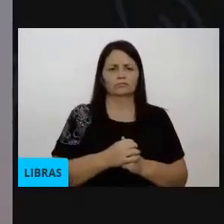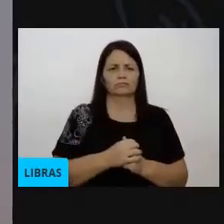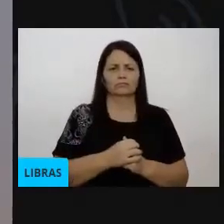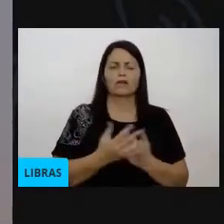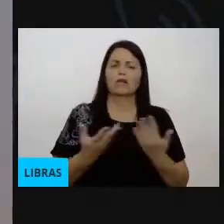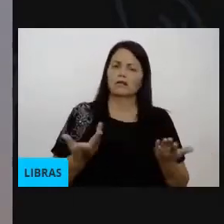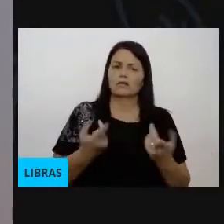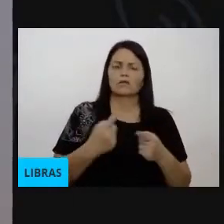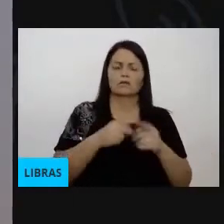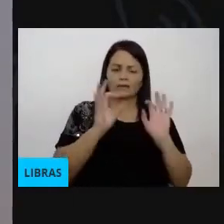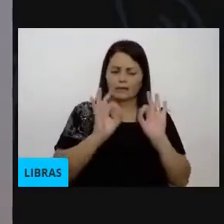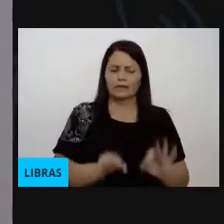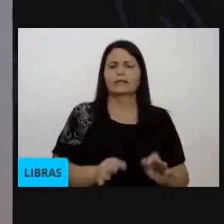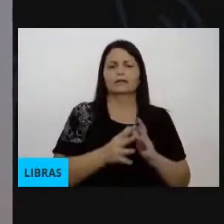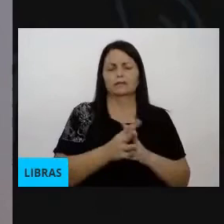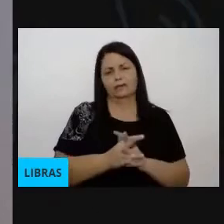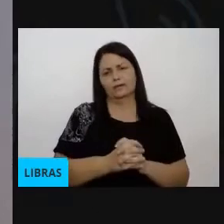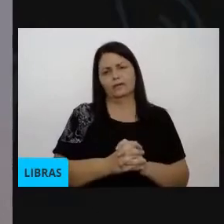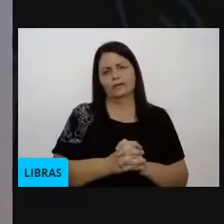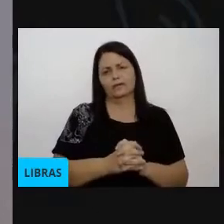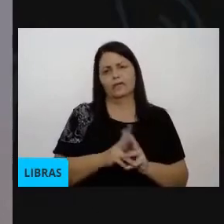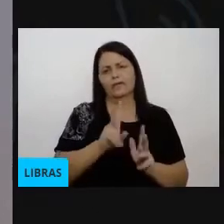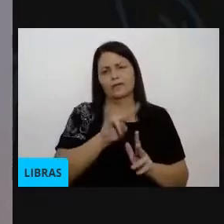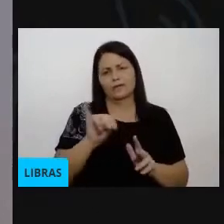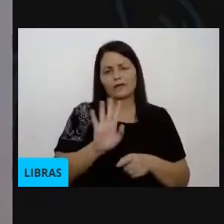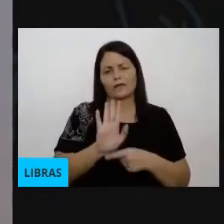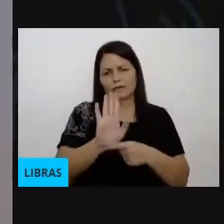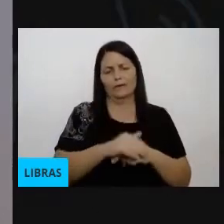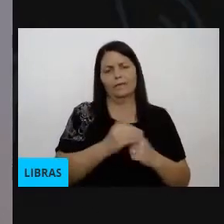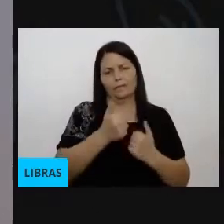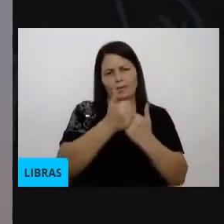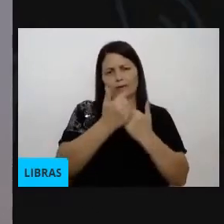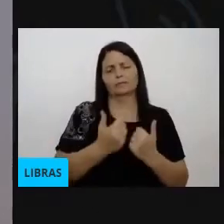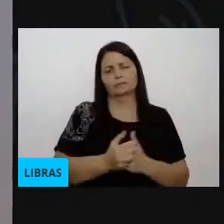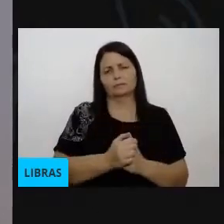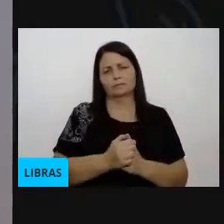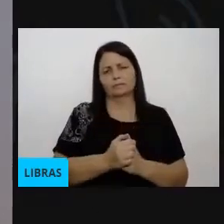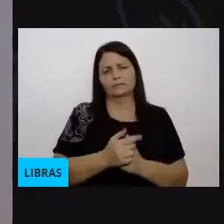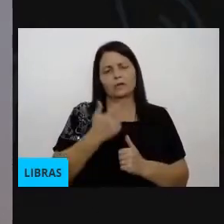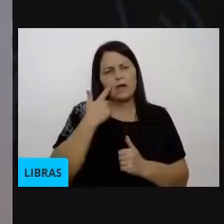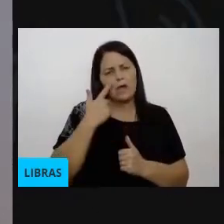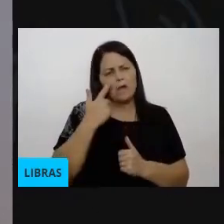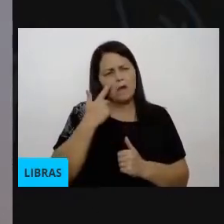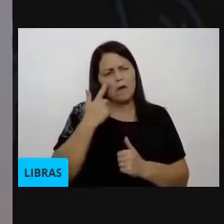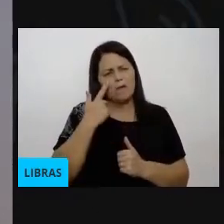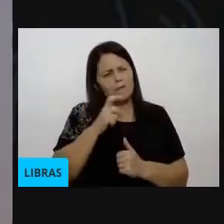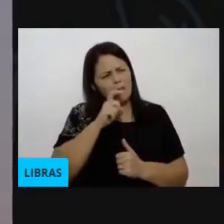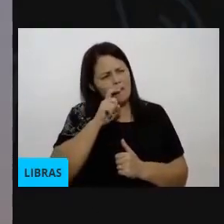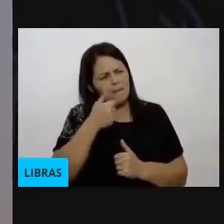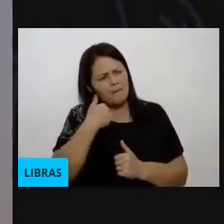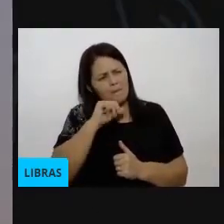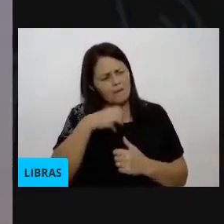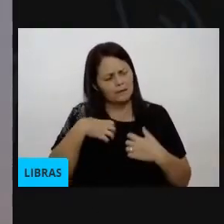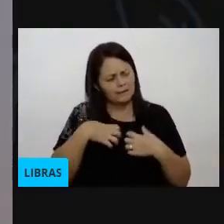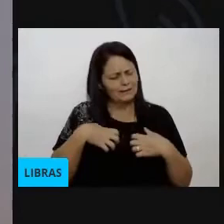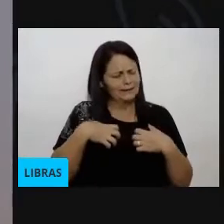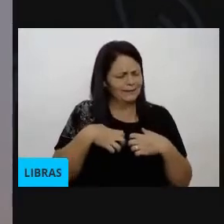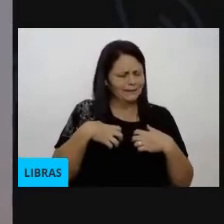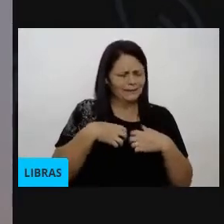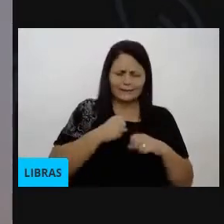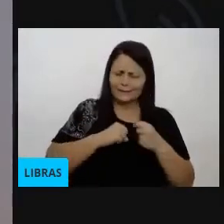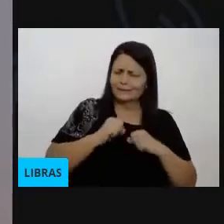porque isso certamente vai ajudar muito. Eu vi muitos pais angustiados para tentar